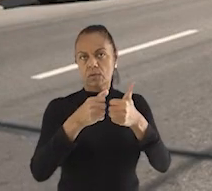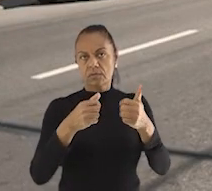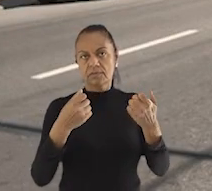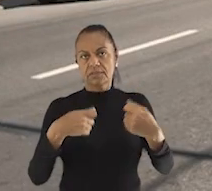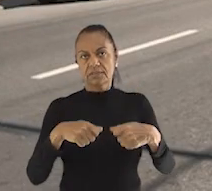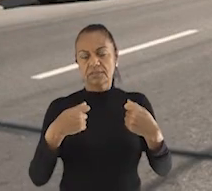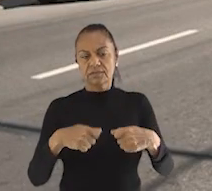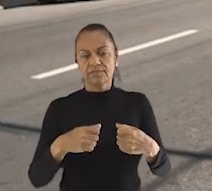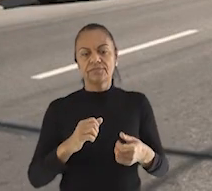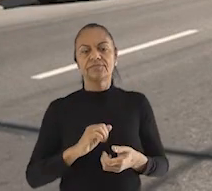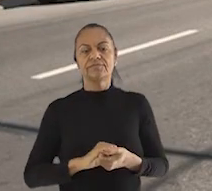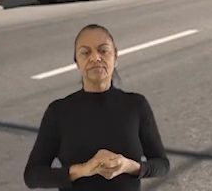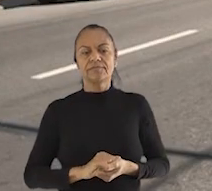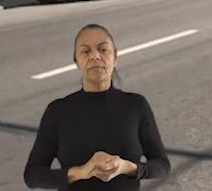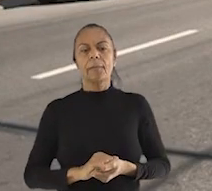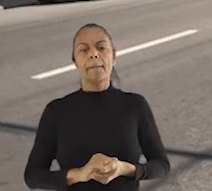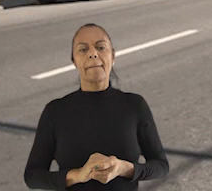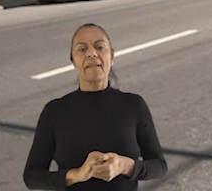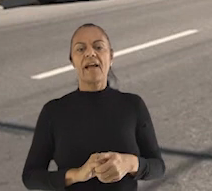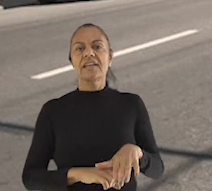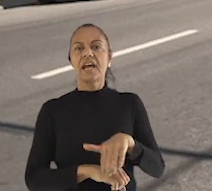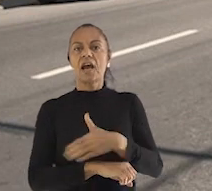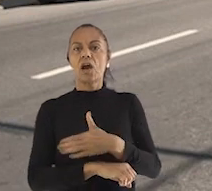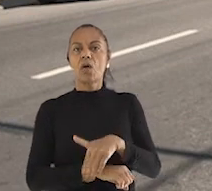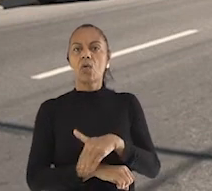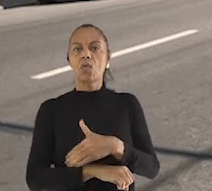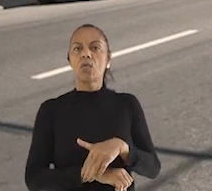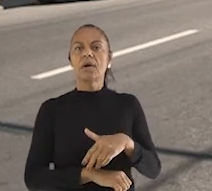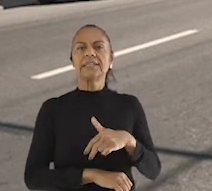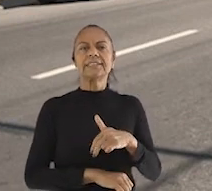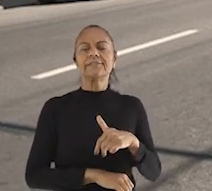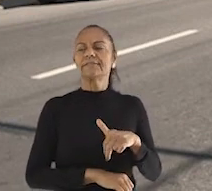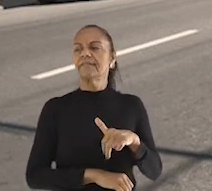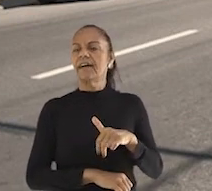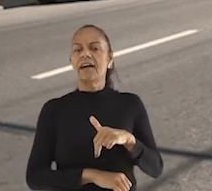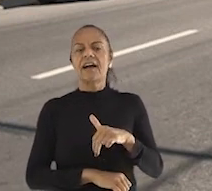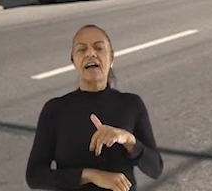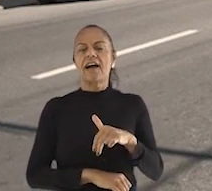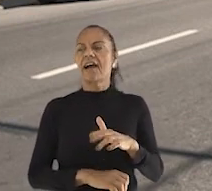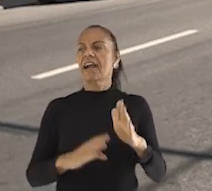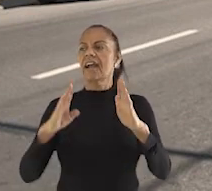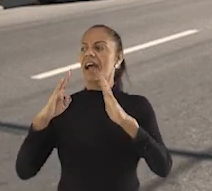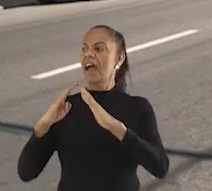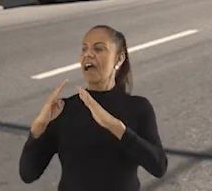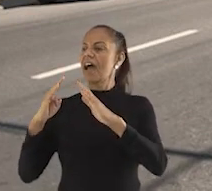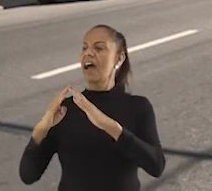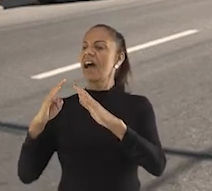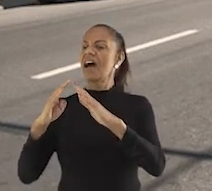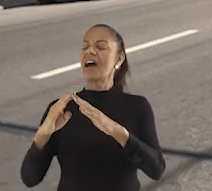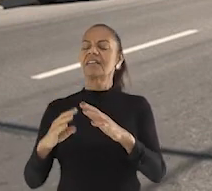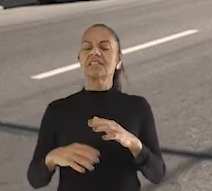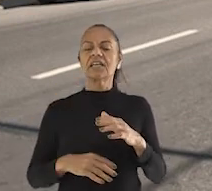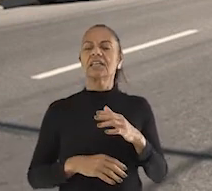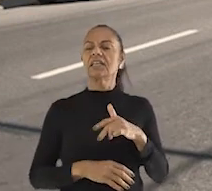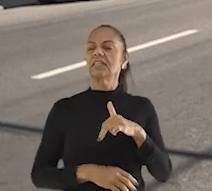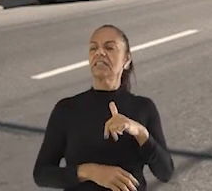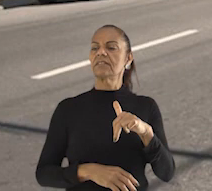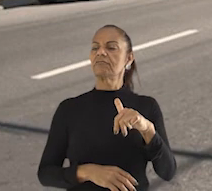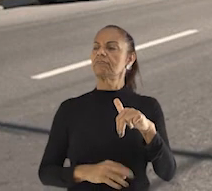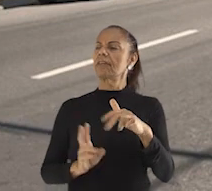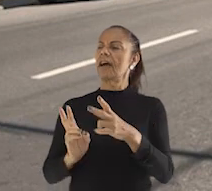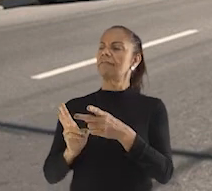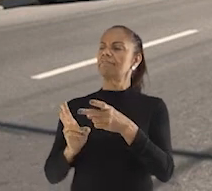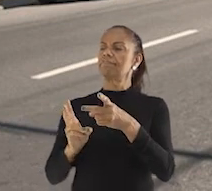Jorge, então, desce logo no início da rua e vai analisando os números das casas e prédios no caminho,